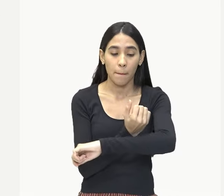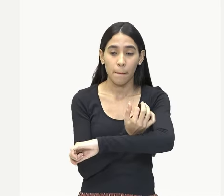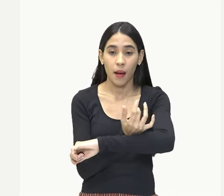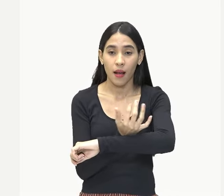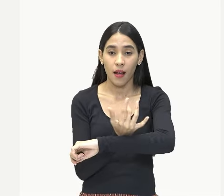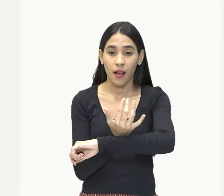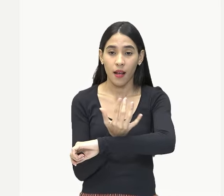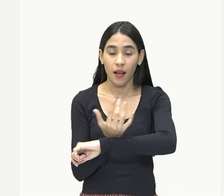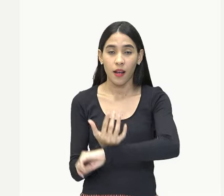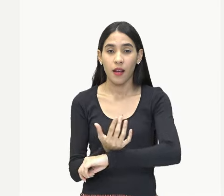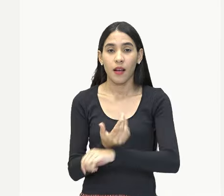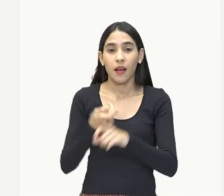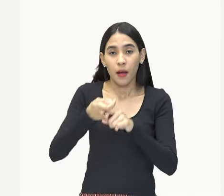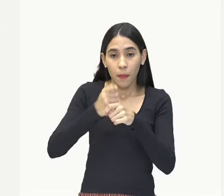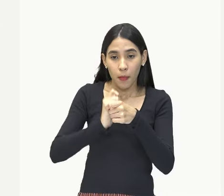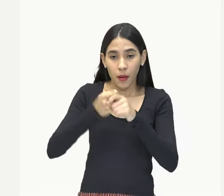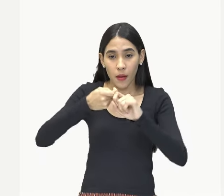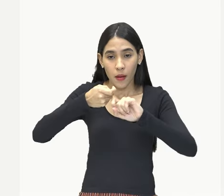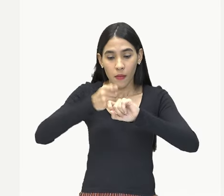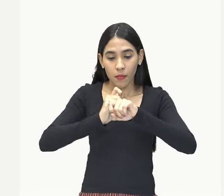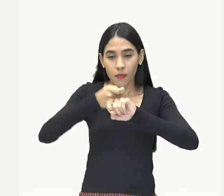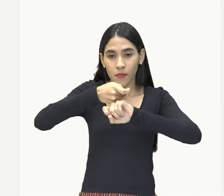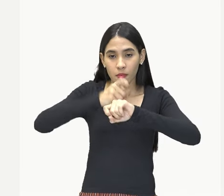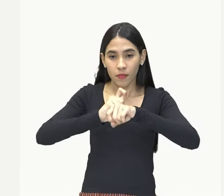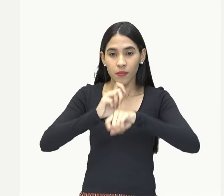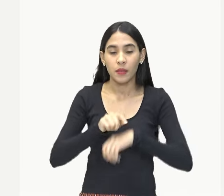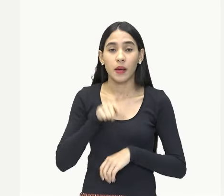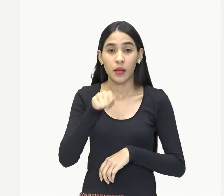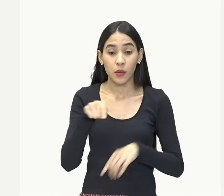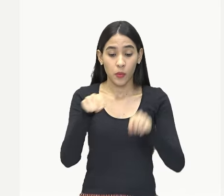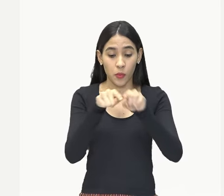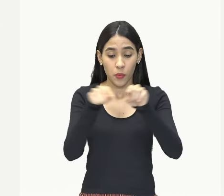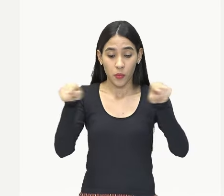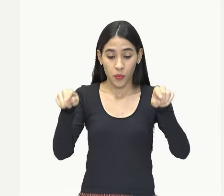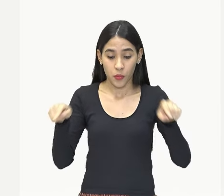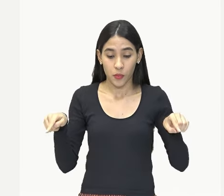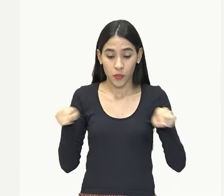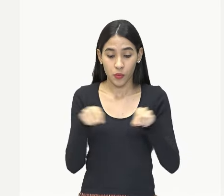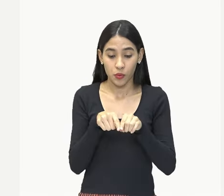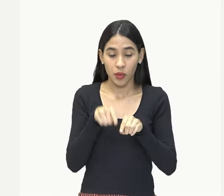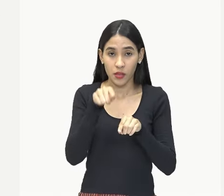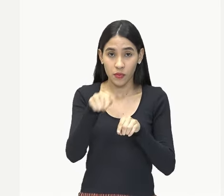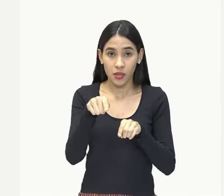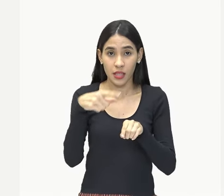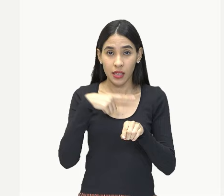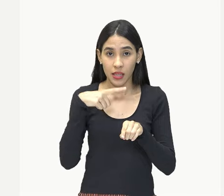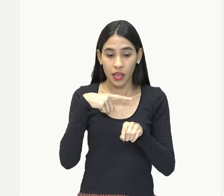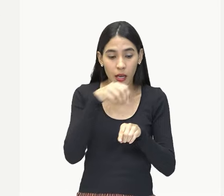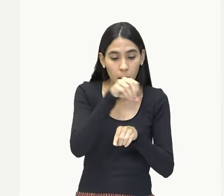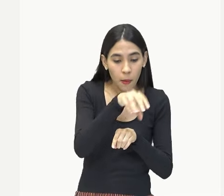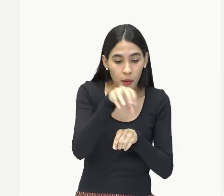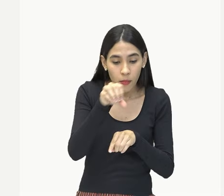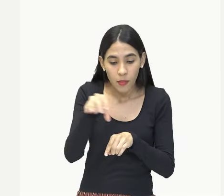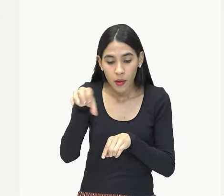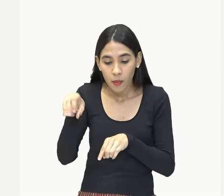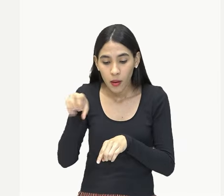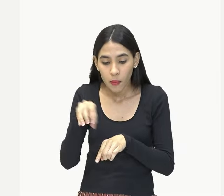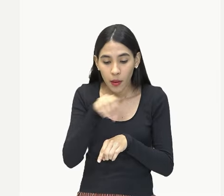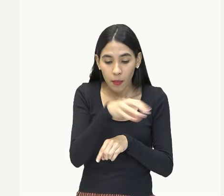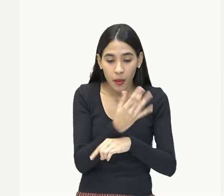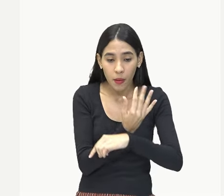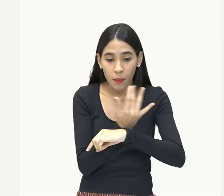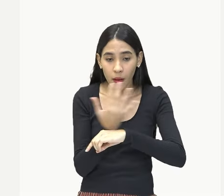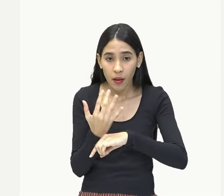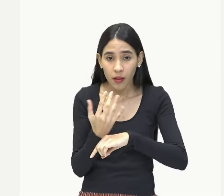Tucumã. E o espaço que você tem para plantar essas mudas é esse,